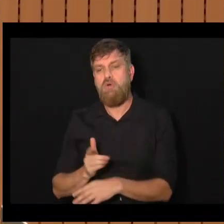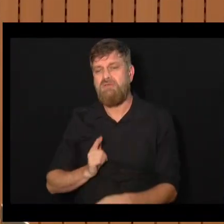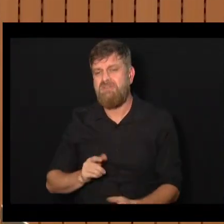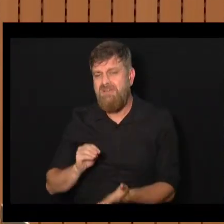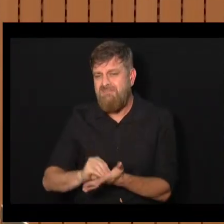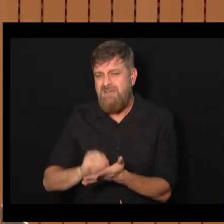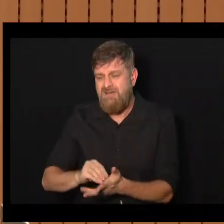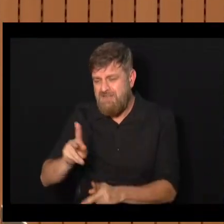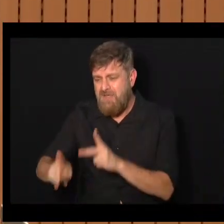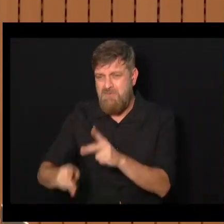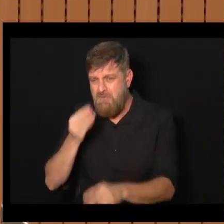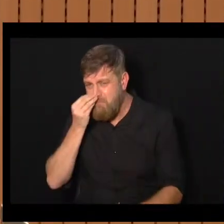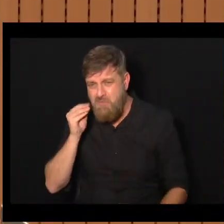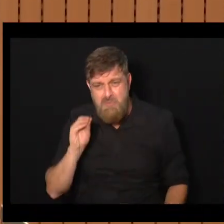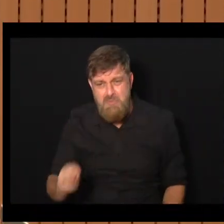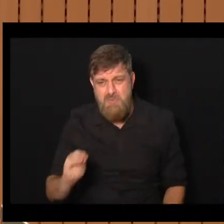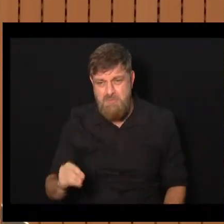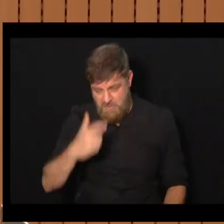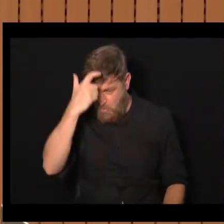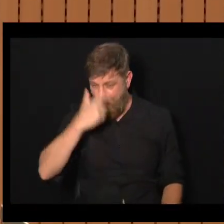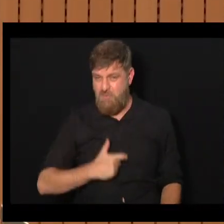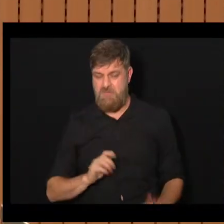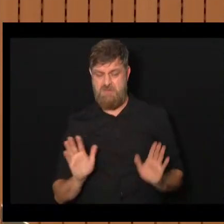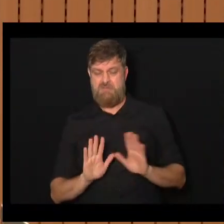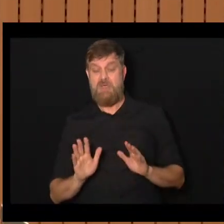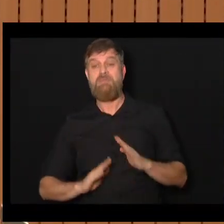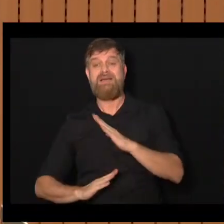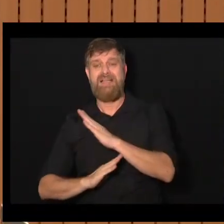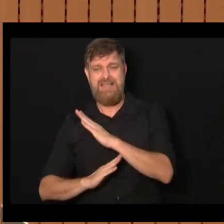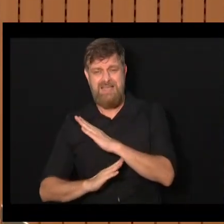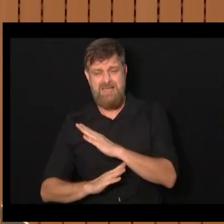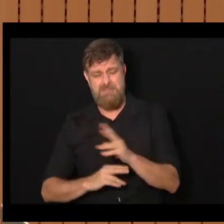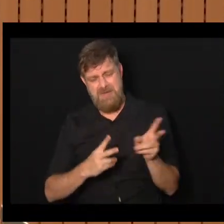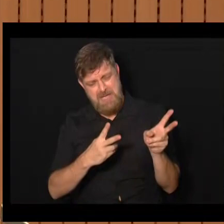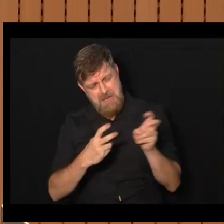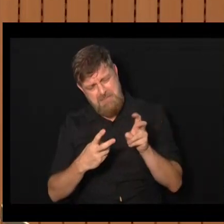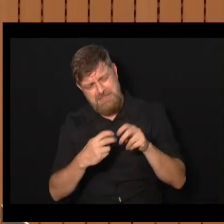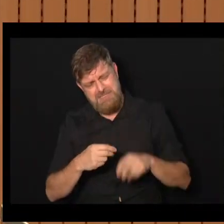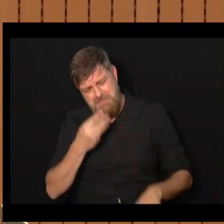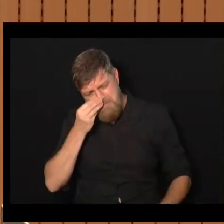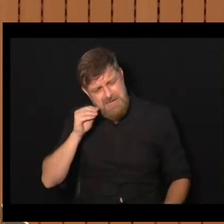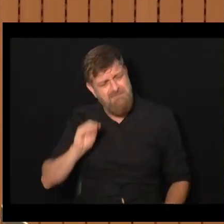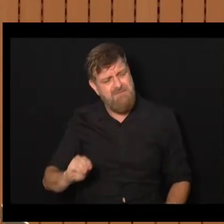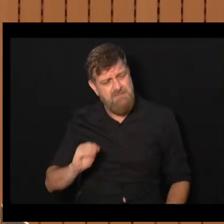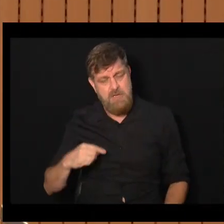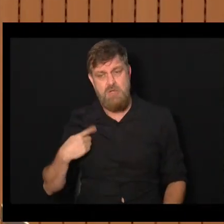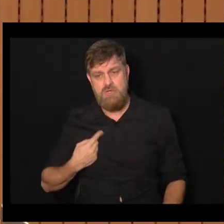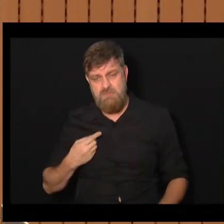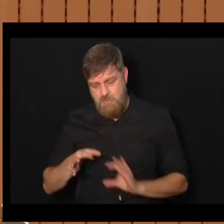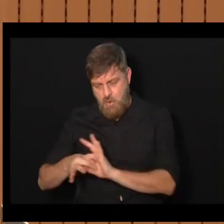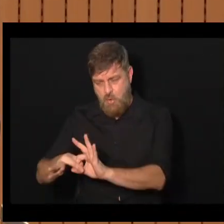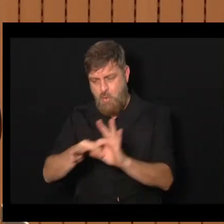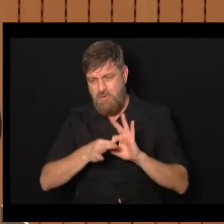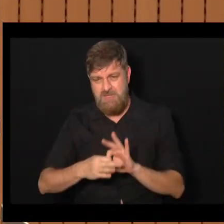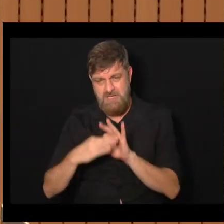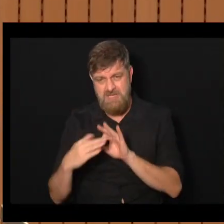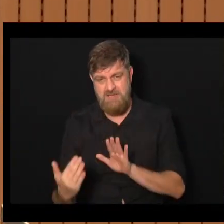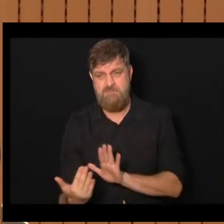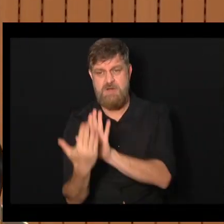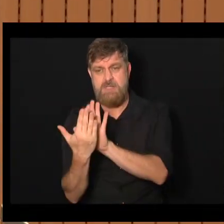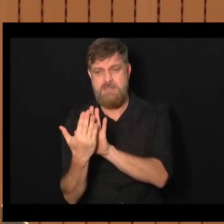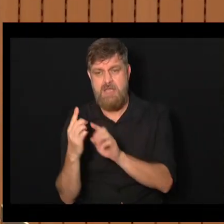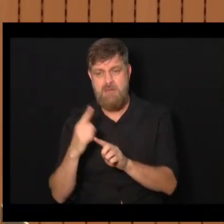de respeito, não com esse vereador, mas com esta casa. Vamos se unir e fazer esse enfrentamento, porque